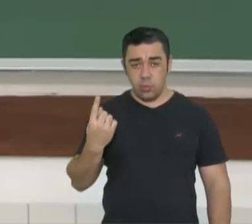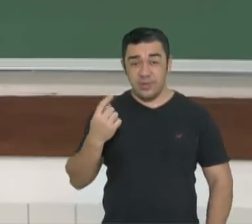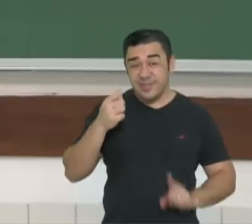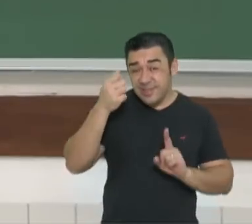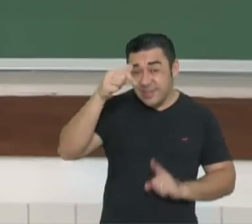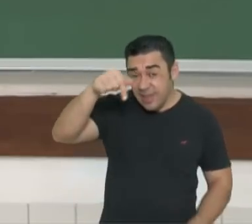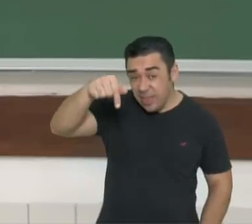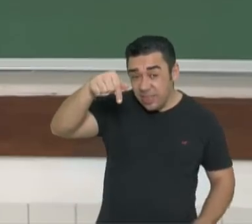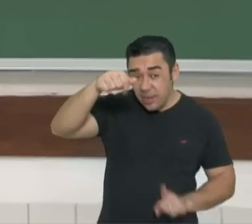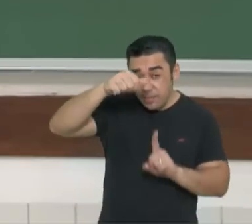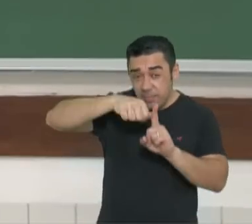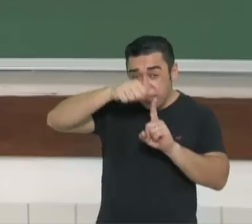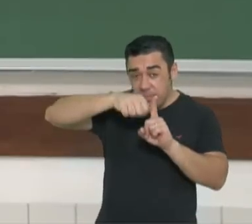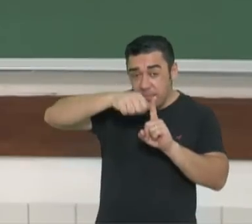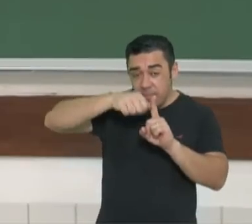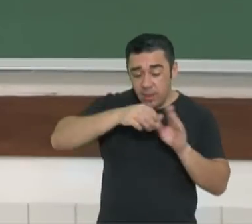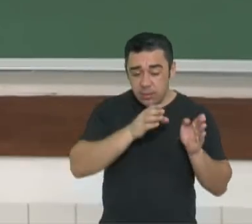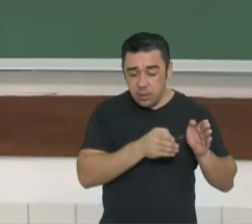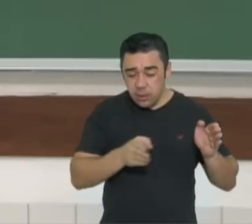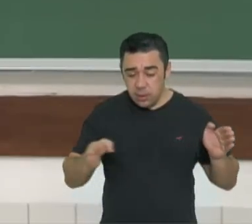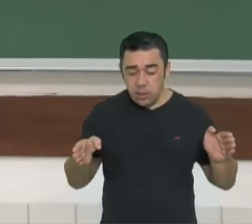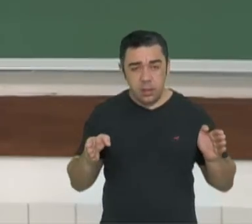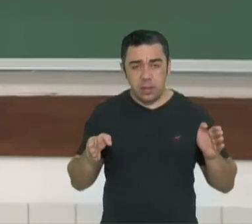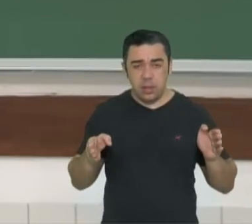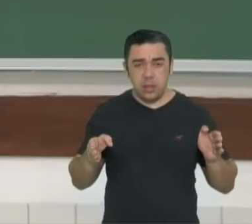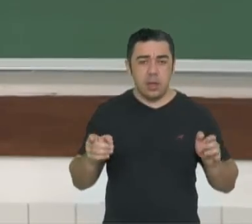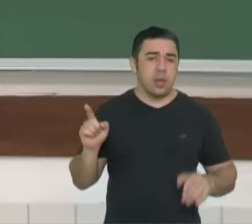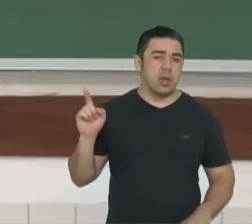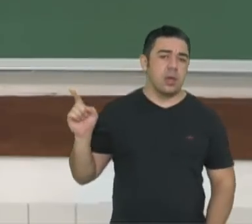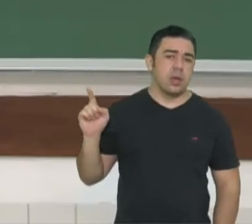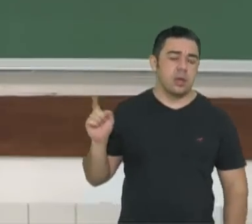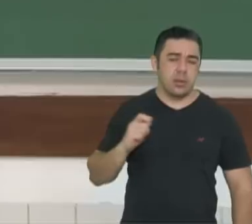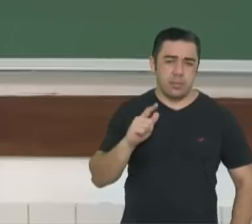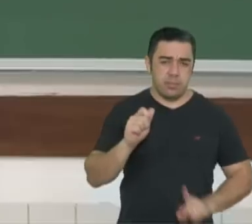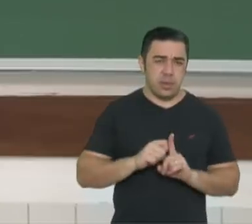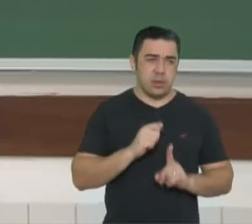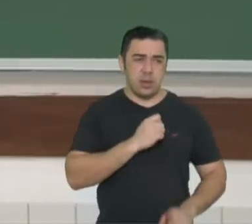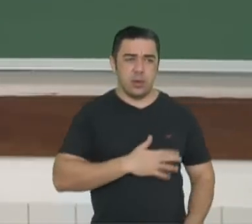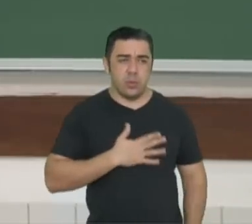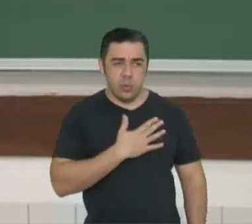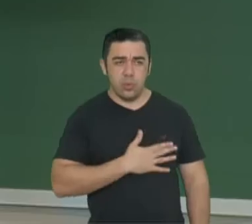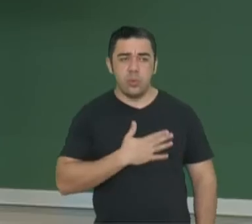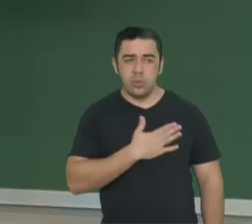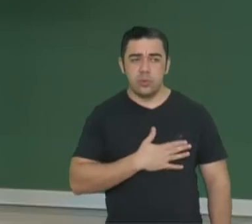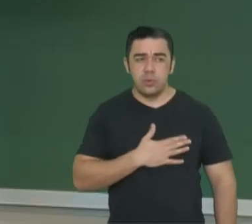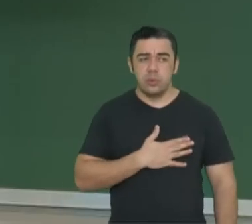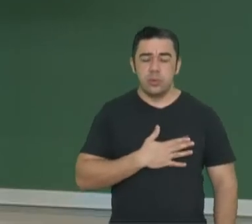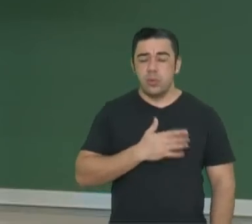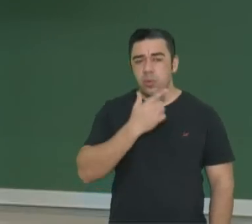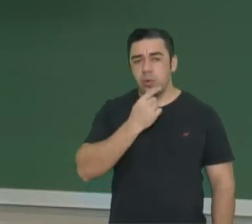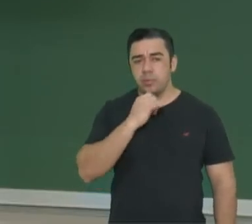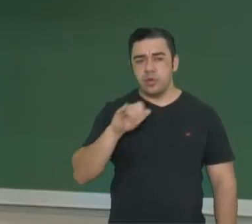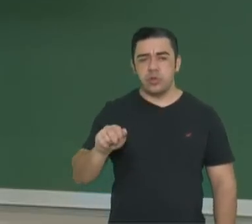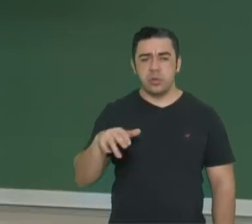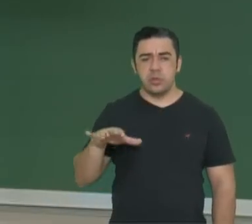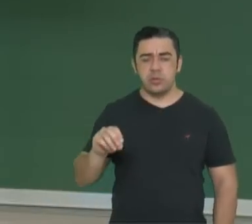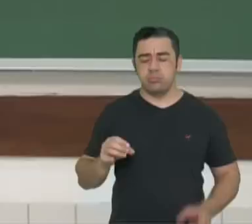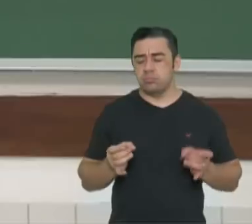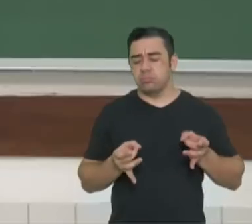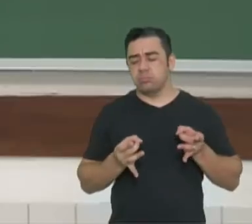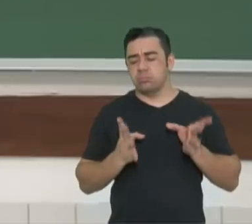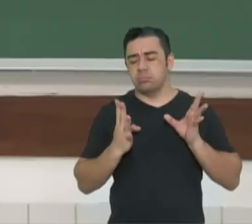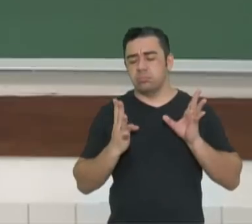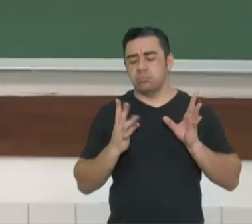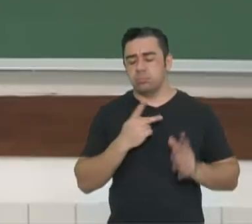posse, ele assumiu dia 31 de janeiro de 61. Então, em agosto de 61, Jânio renunciou